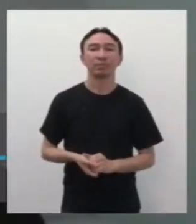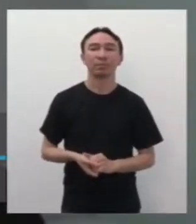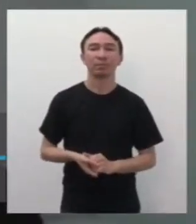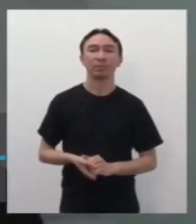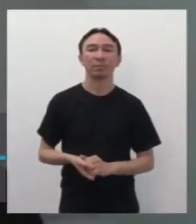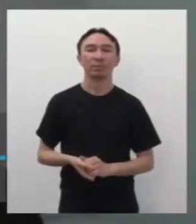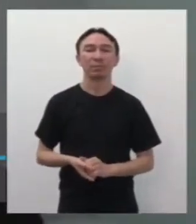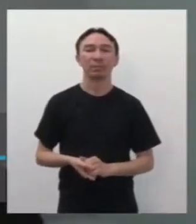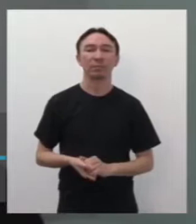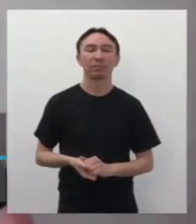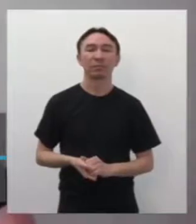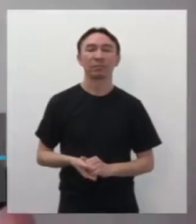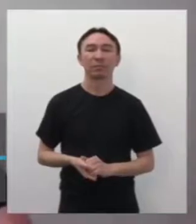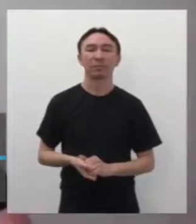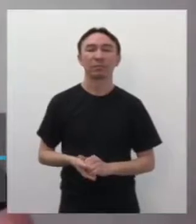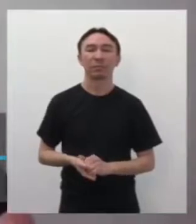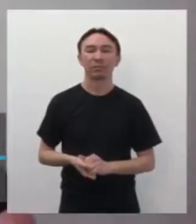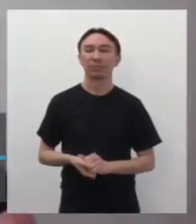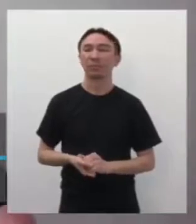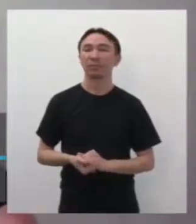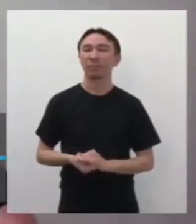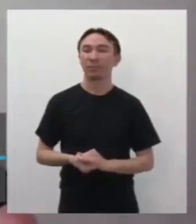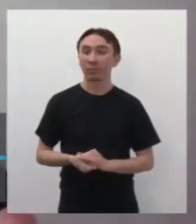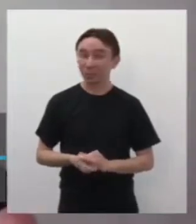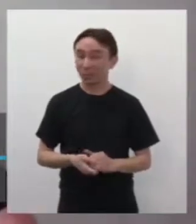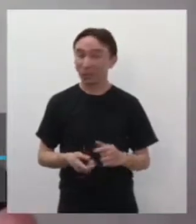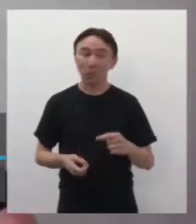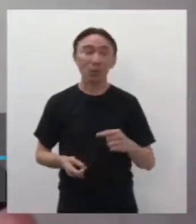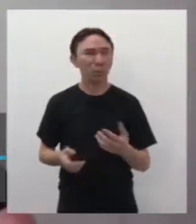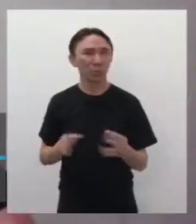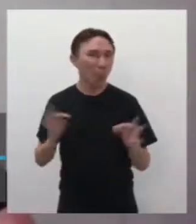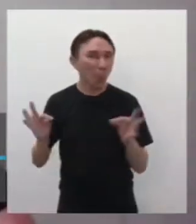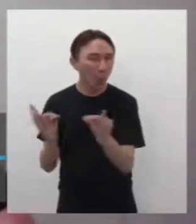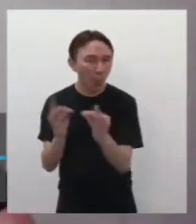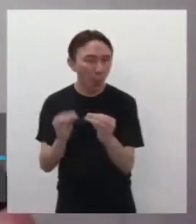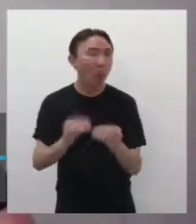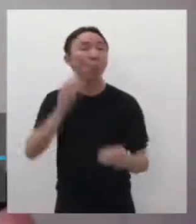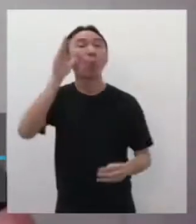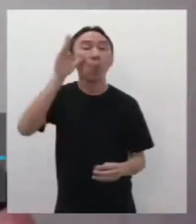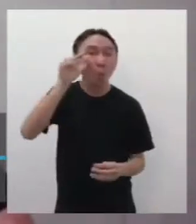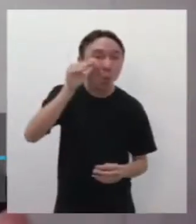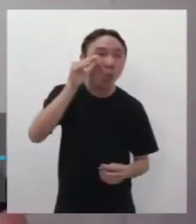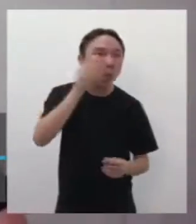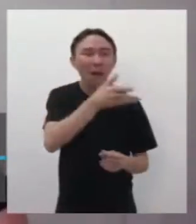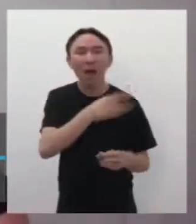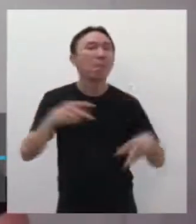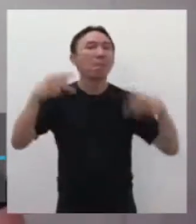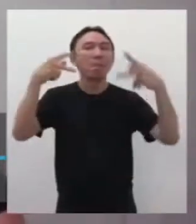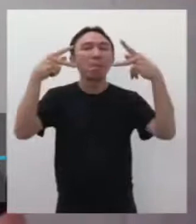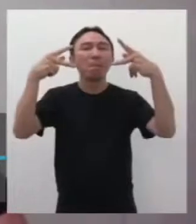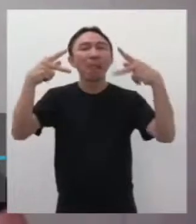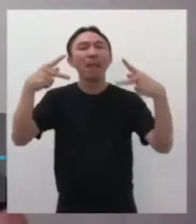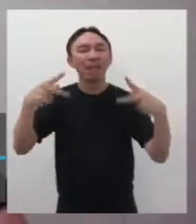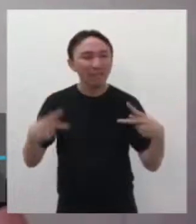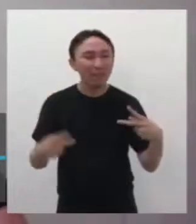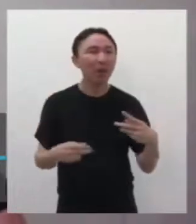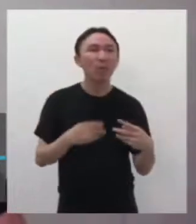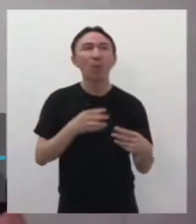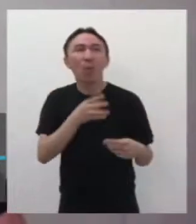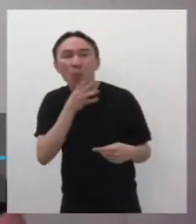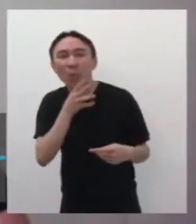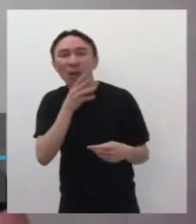plataforma. Uhum. Certo, e acho que todo mundo está curioso para conhecer a plataforma, né? Porque só pela essa primeira tela que